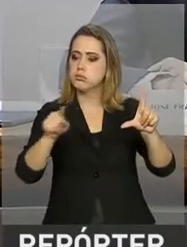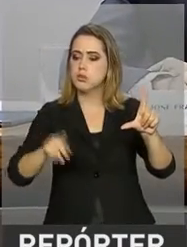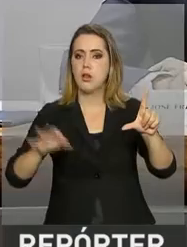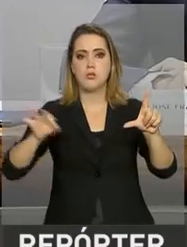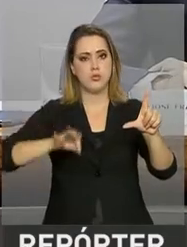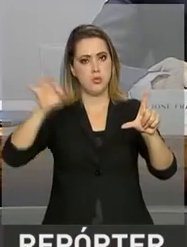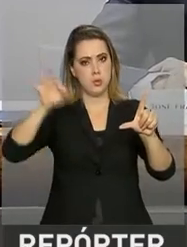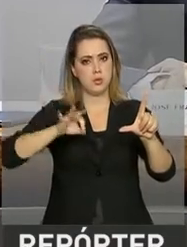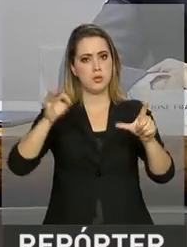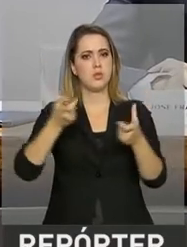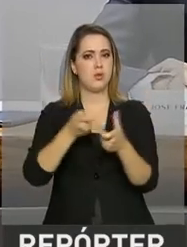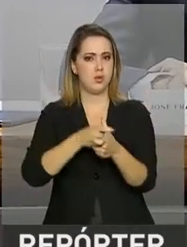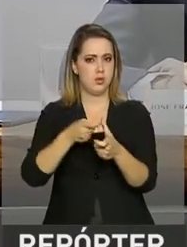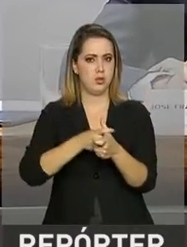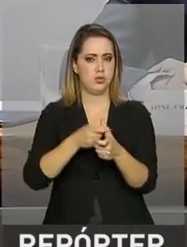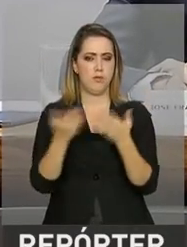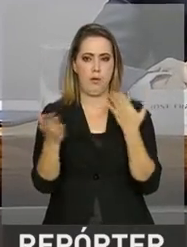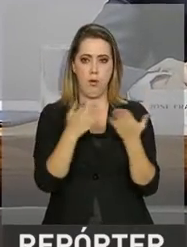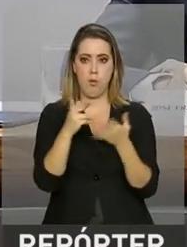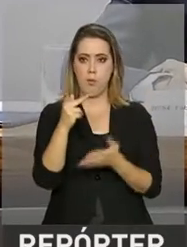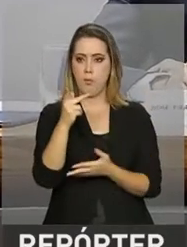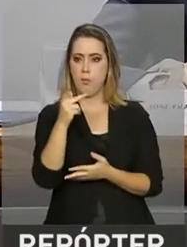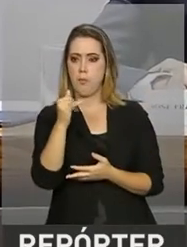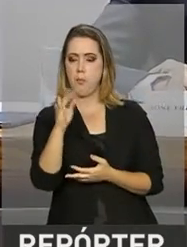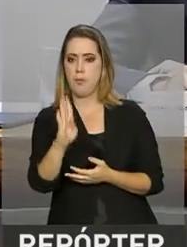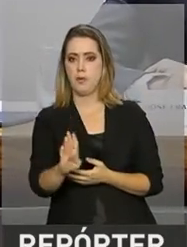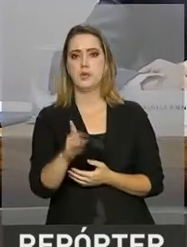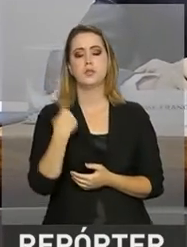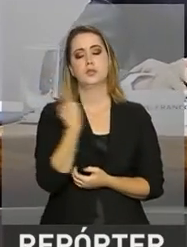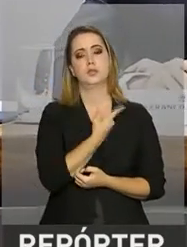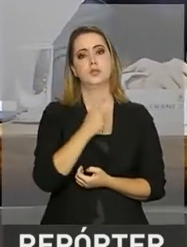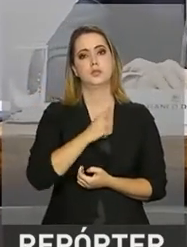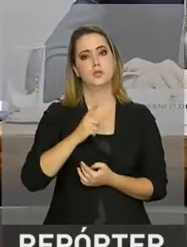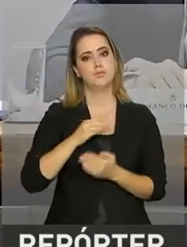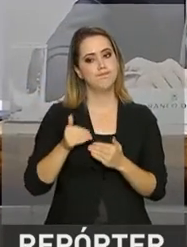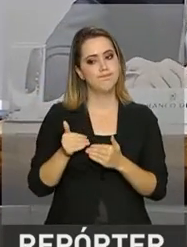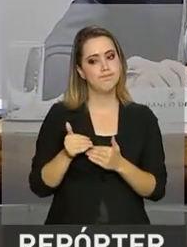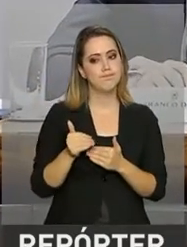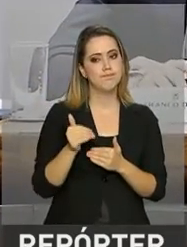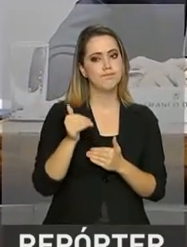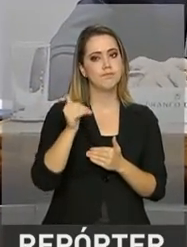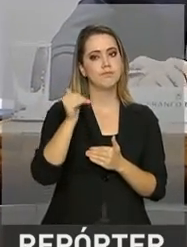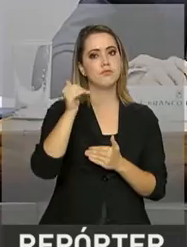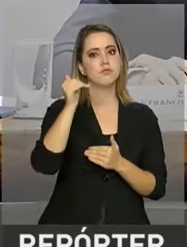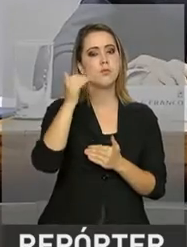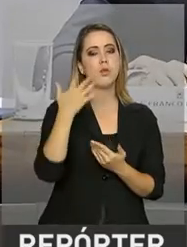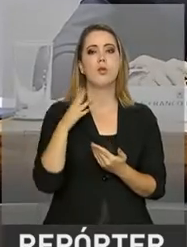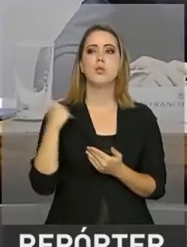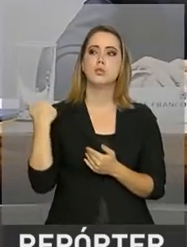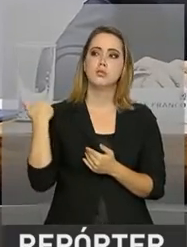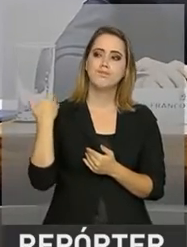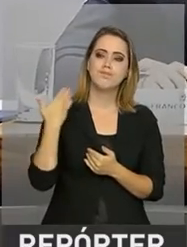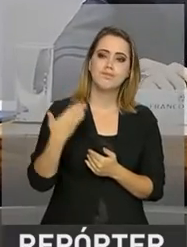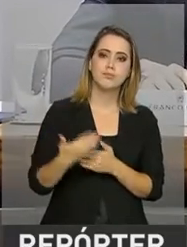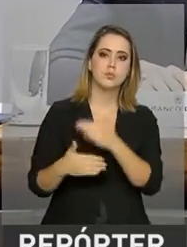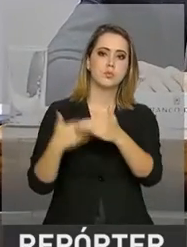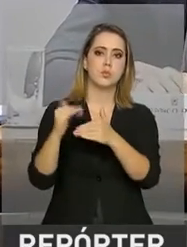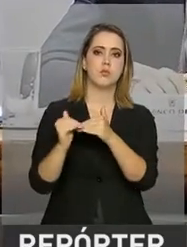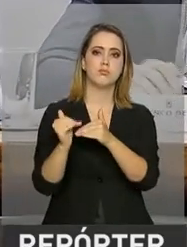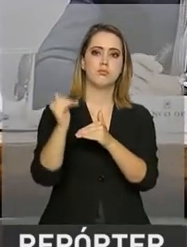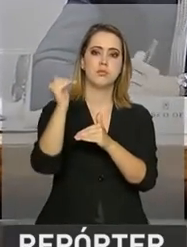de dívida pib que é bem sabido que nós temos aí uma trajetória ascendente nos últimos anos é muito